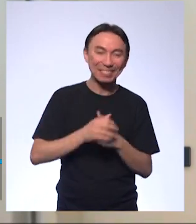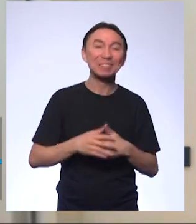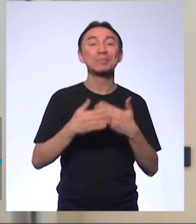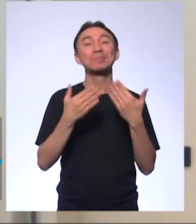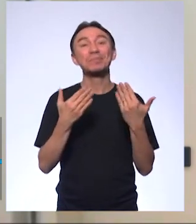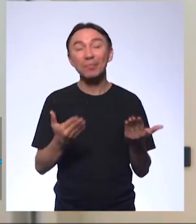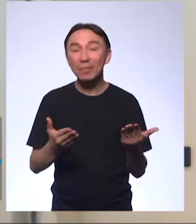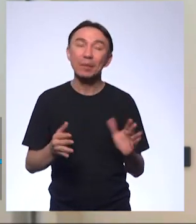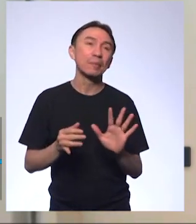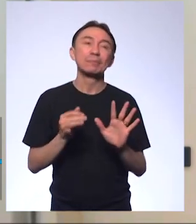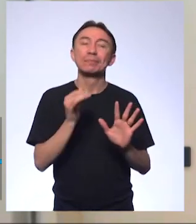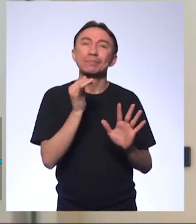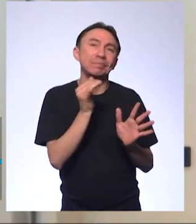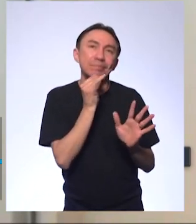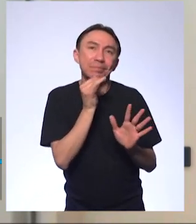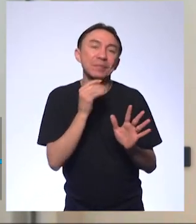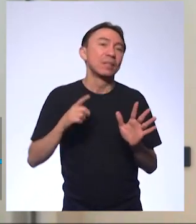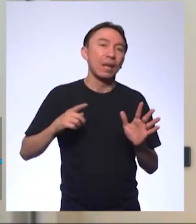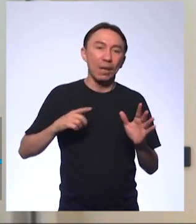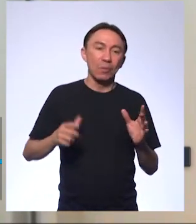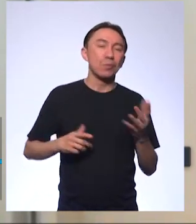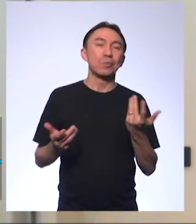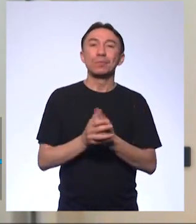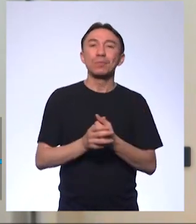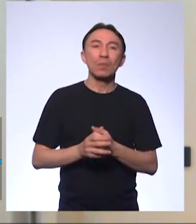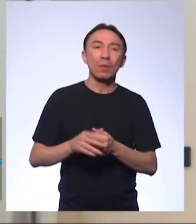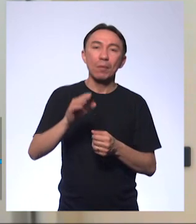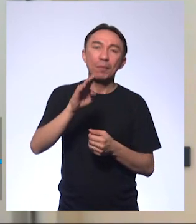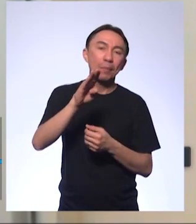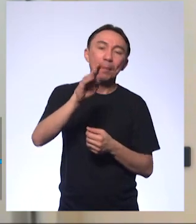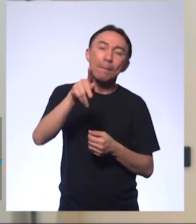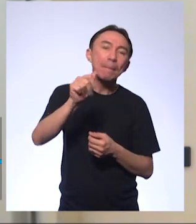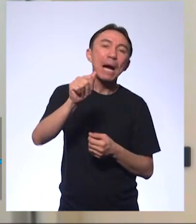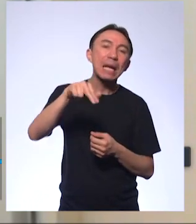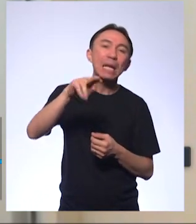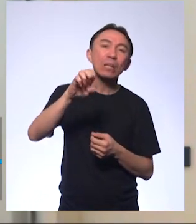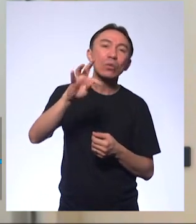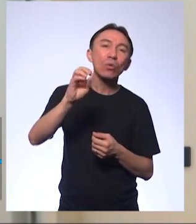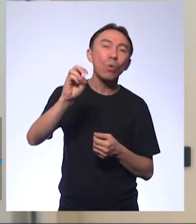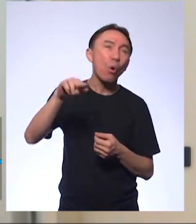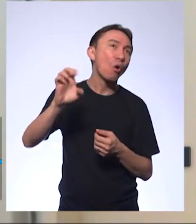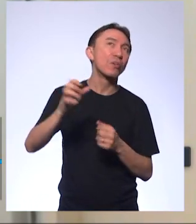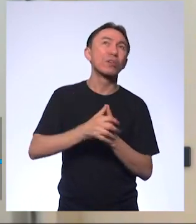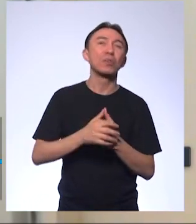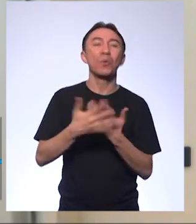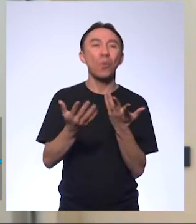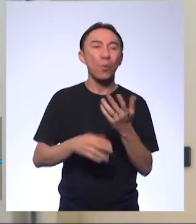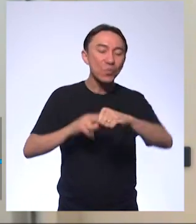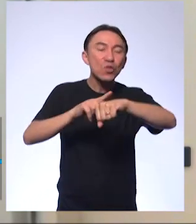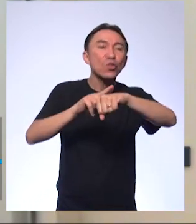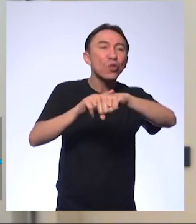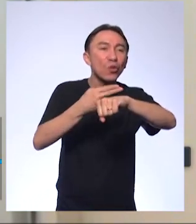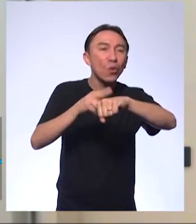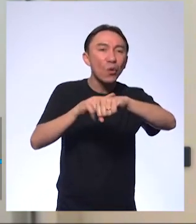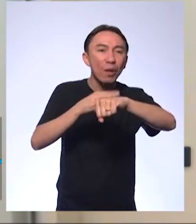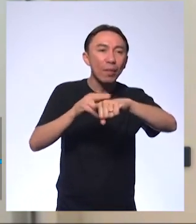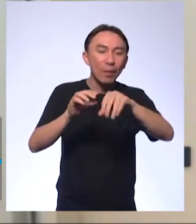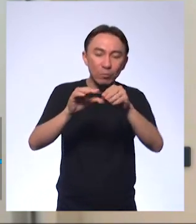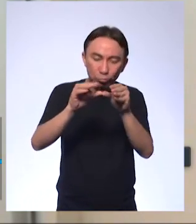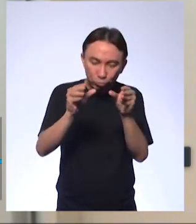O pudim de passas não é uma sobremesa que nós, brasileiros, conhecemos assim com muita facilidade, nós não encontramos